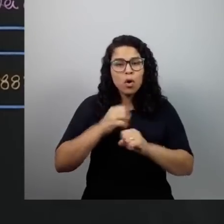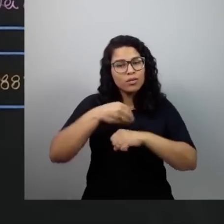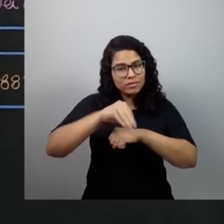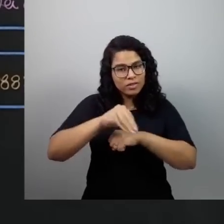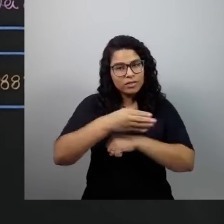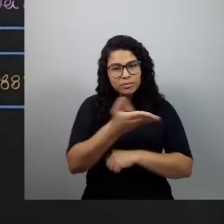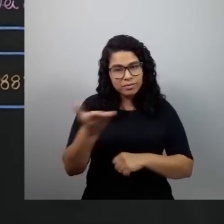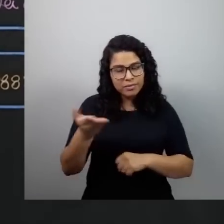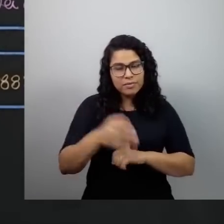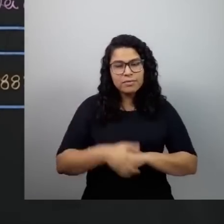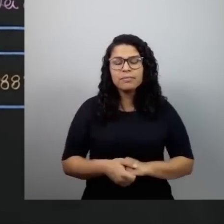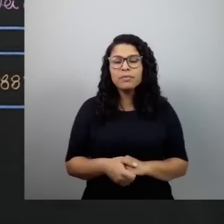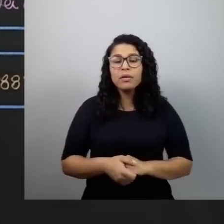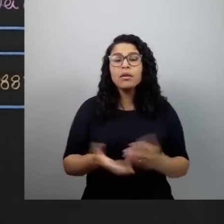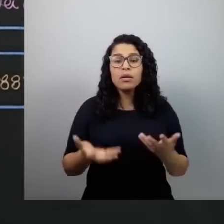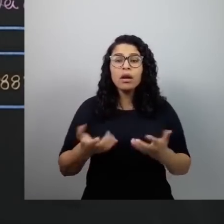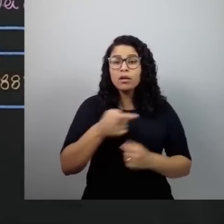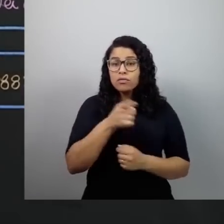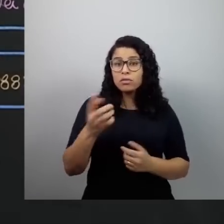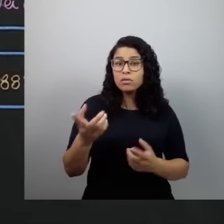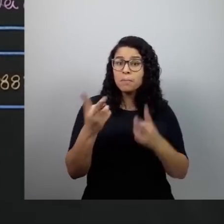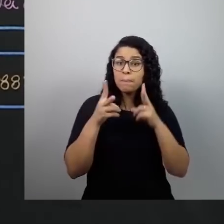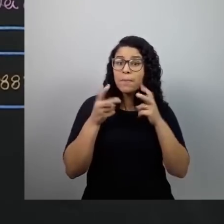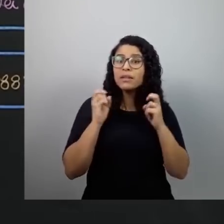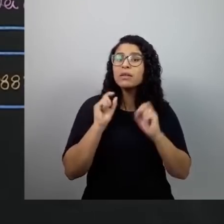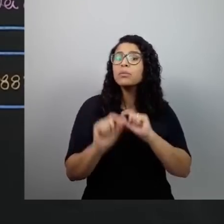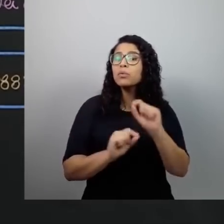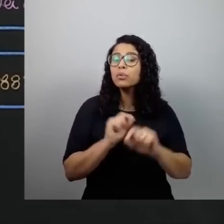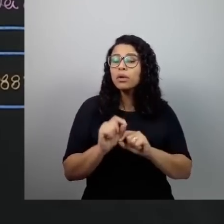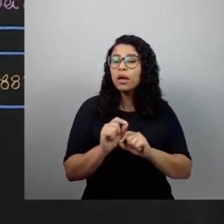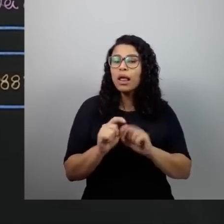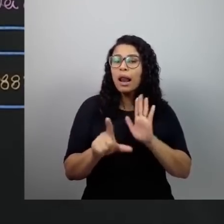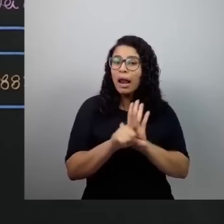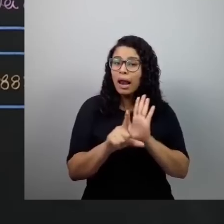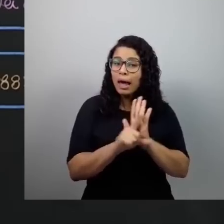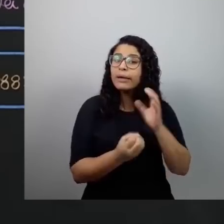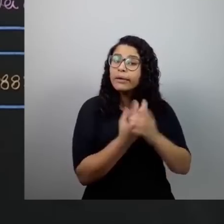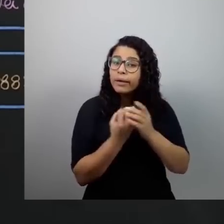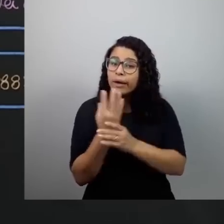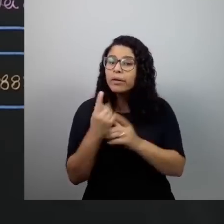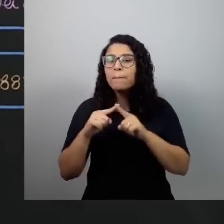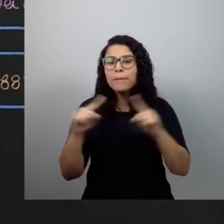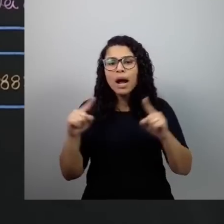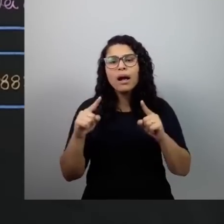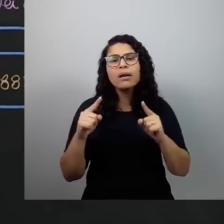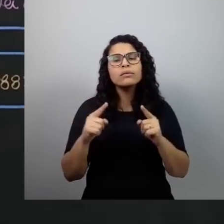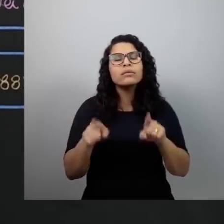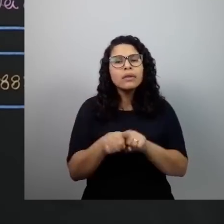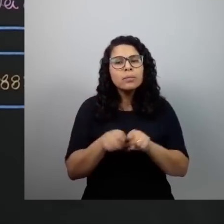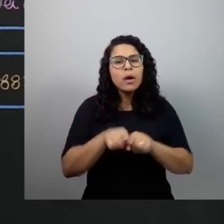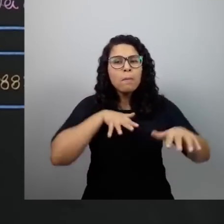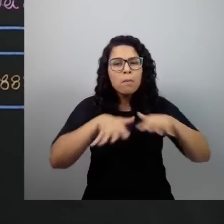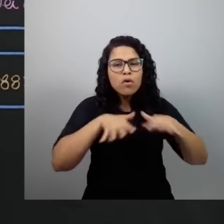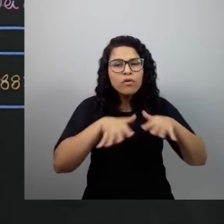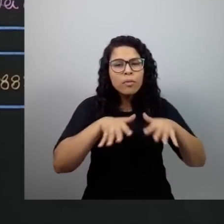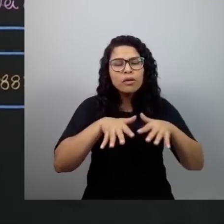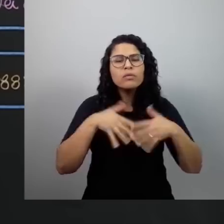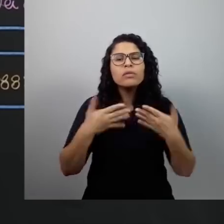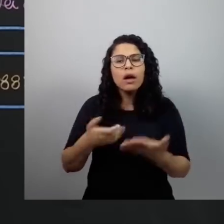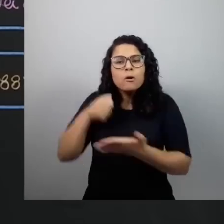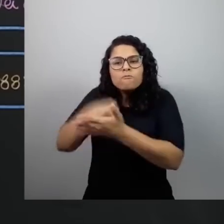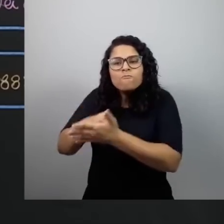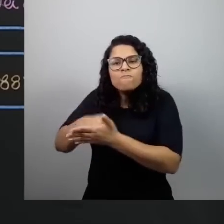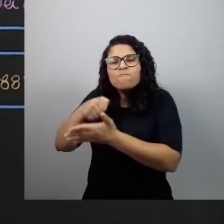que você perceba? Que as leis estavam saindo, mas aqui se torna um movimento. E isso aumenta a pressão sobre os